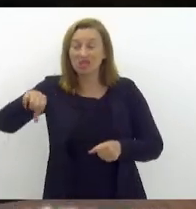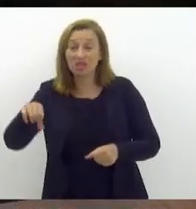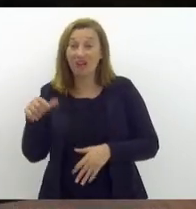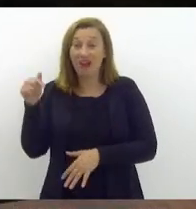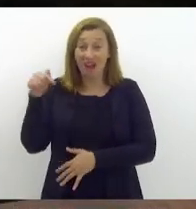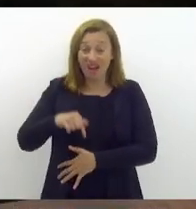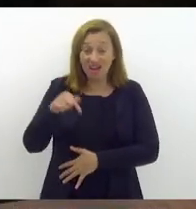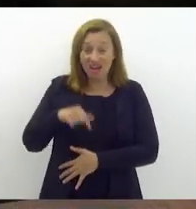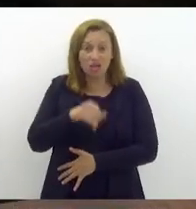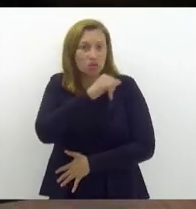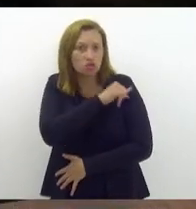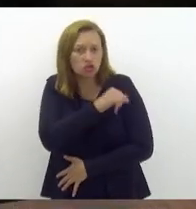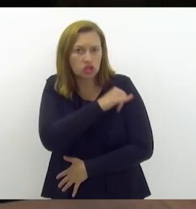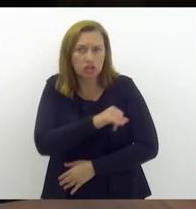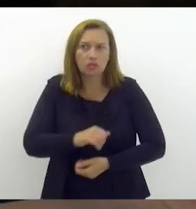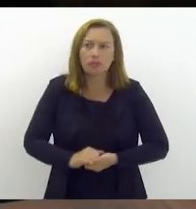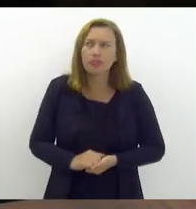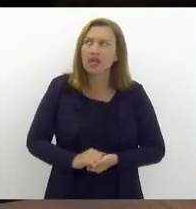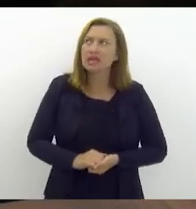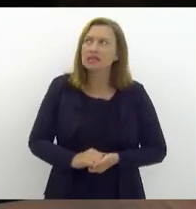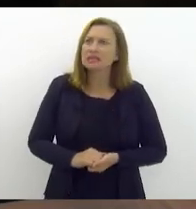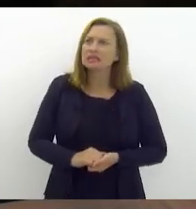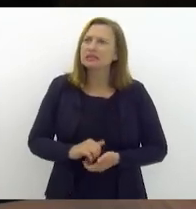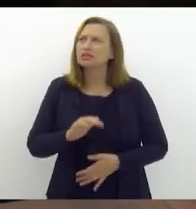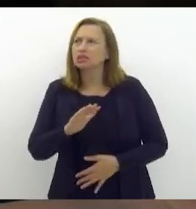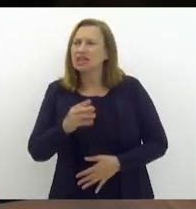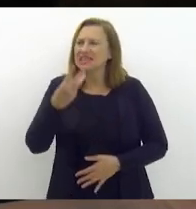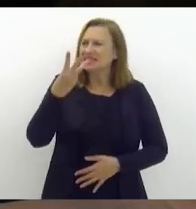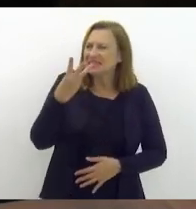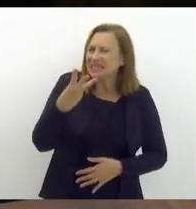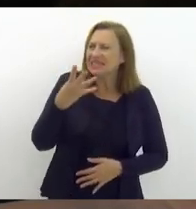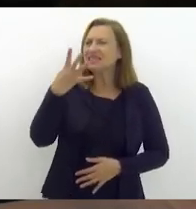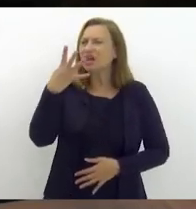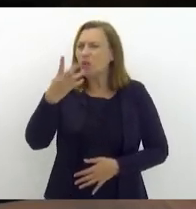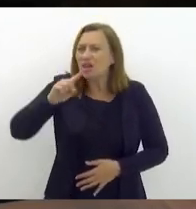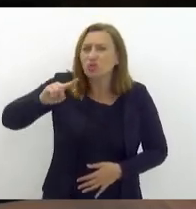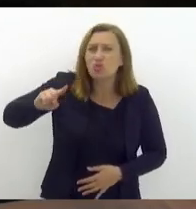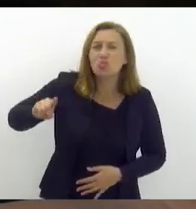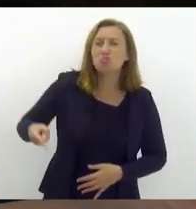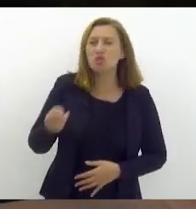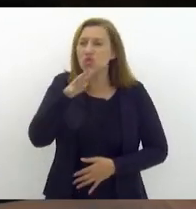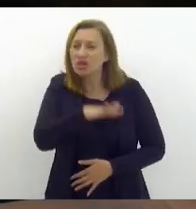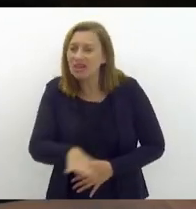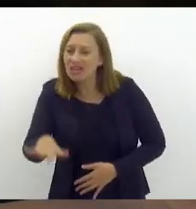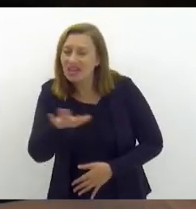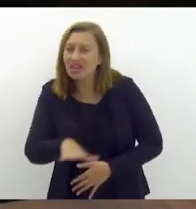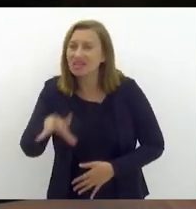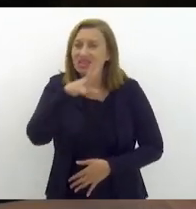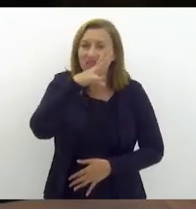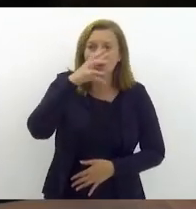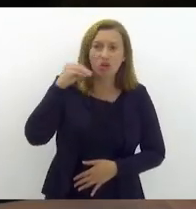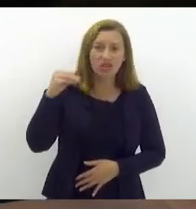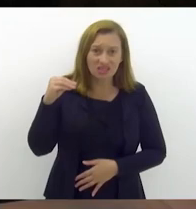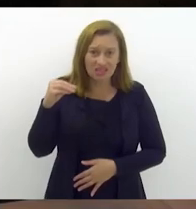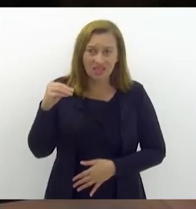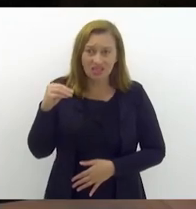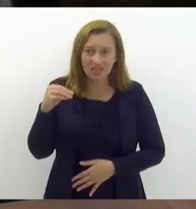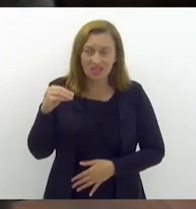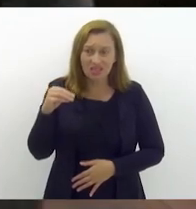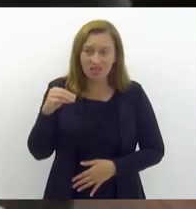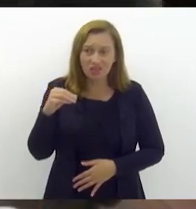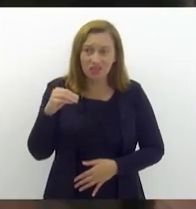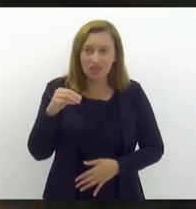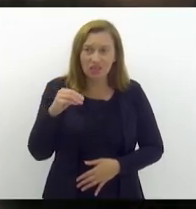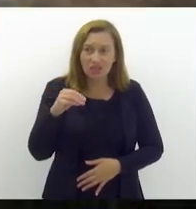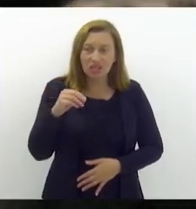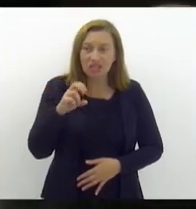aqui no Rio de Janeiro, existem cerca de 34 mil crianças e adolescentes entre os